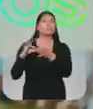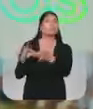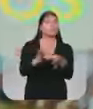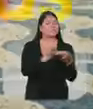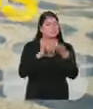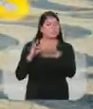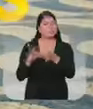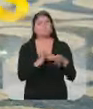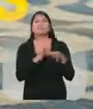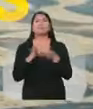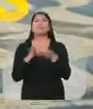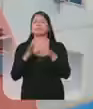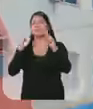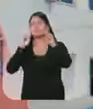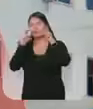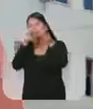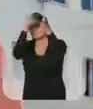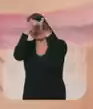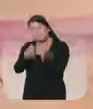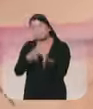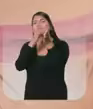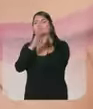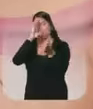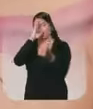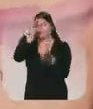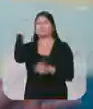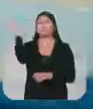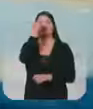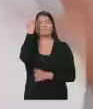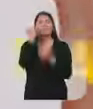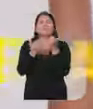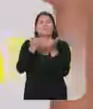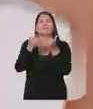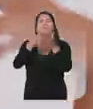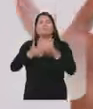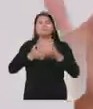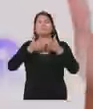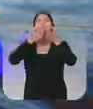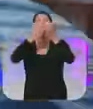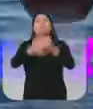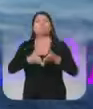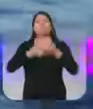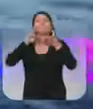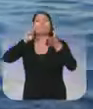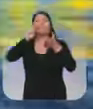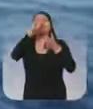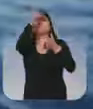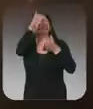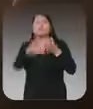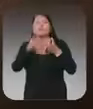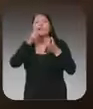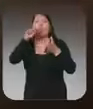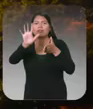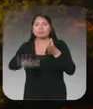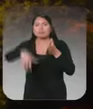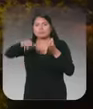Somos unidos. E olhar pra frente é o que interessa. É como navegar